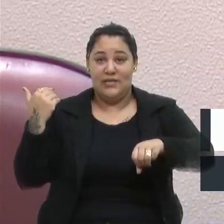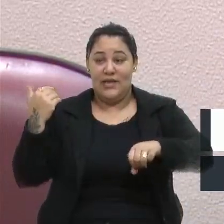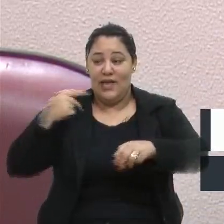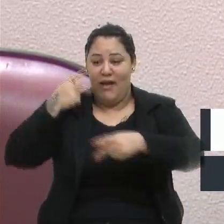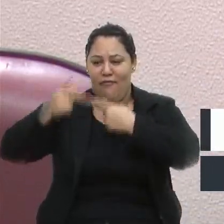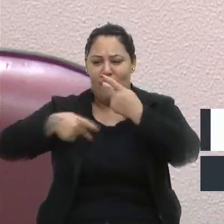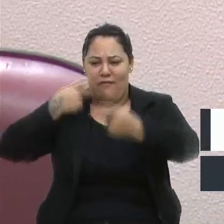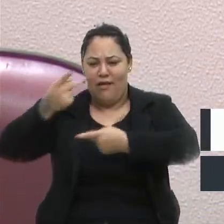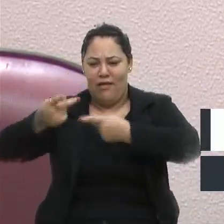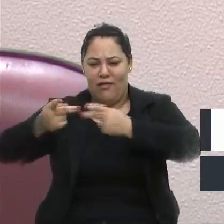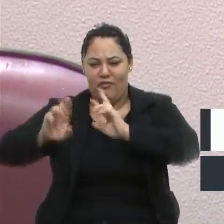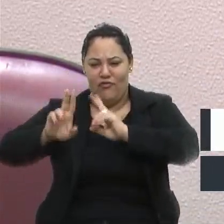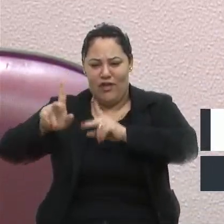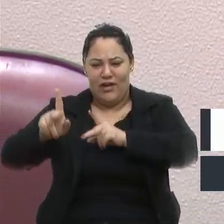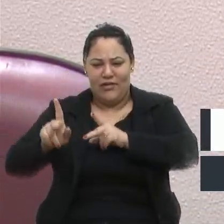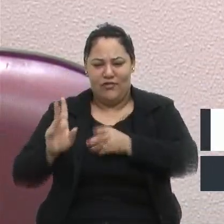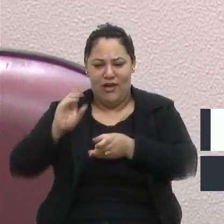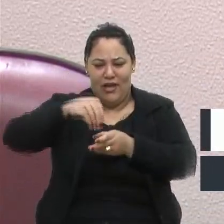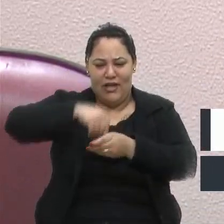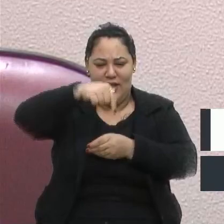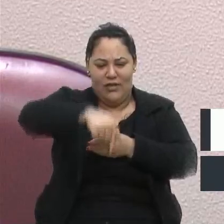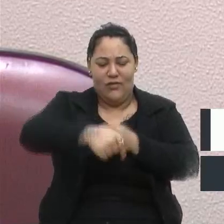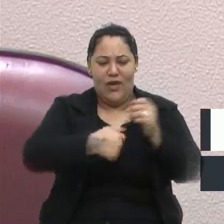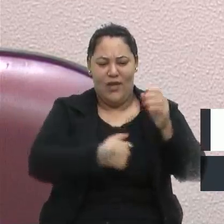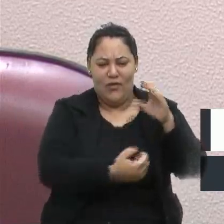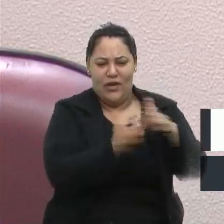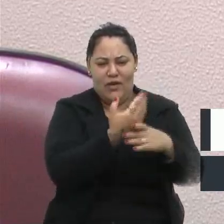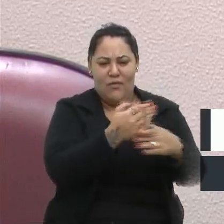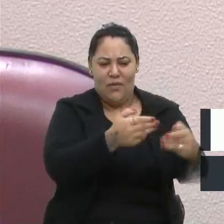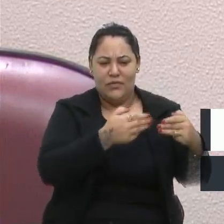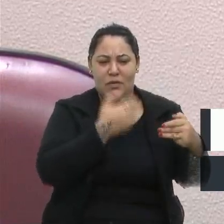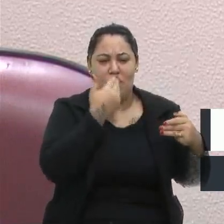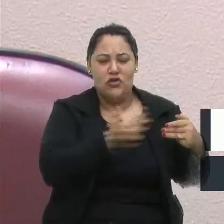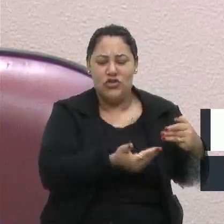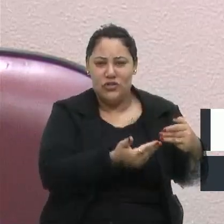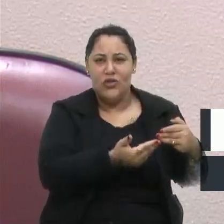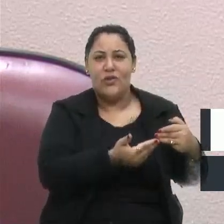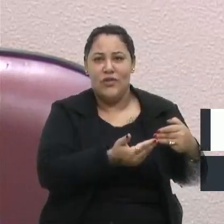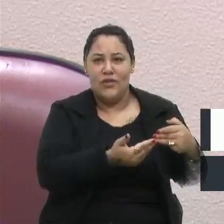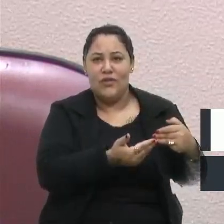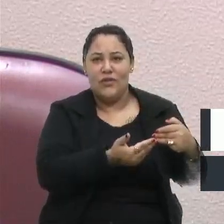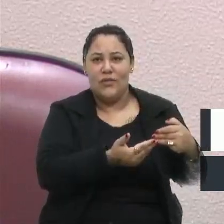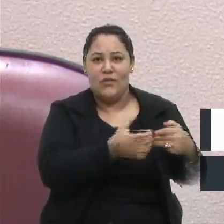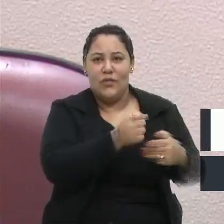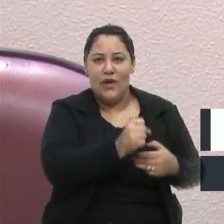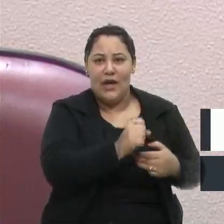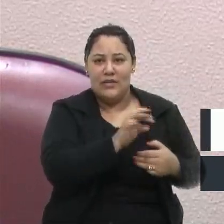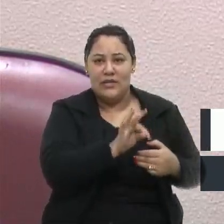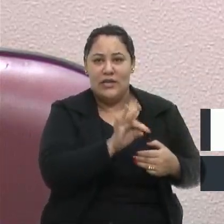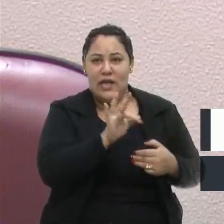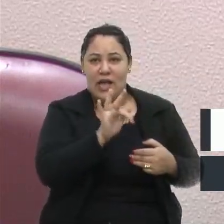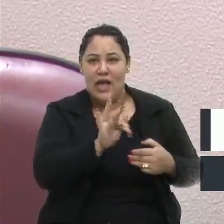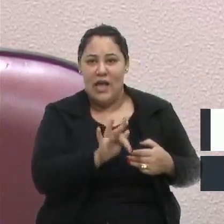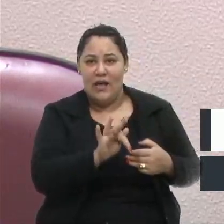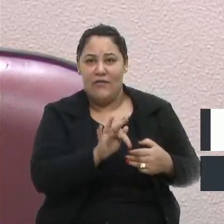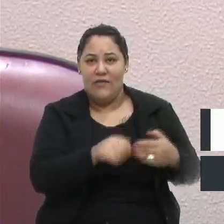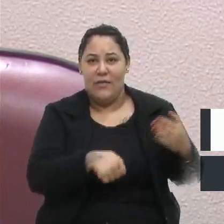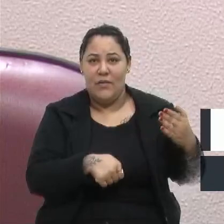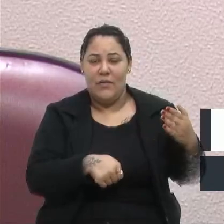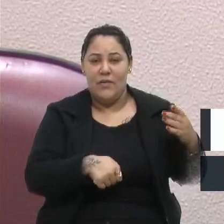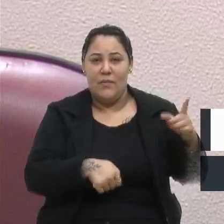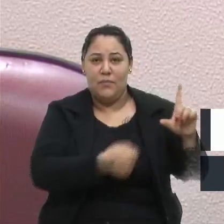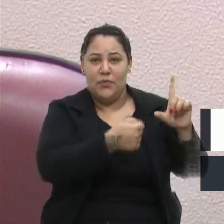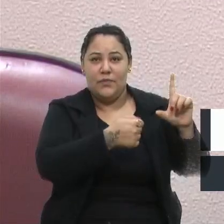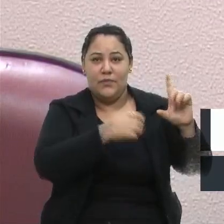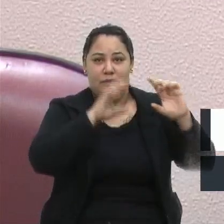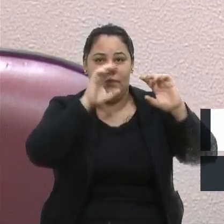dentro dessa casa. Eu fiz uma moção pedindo para que o STF não decidisse sobre o